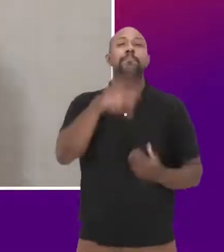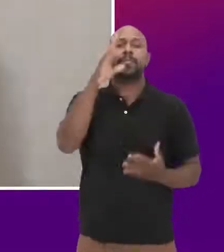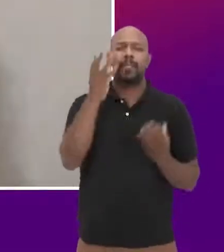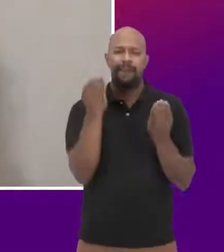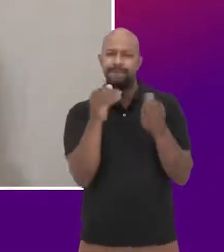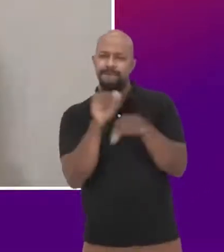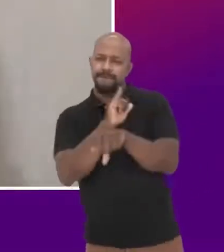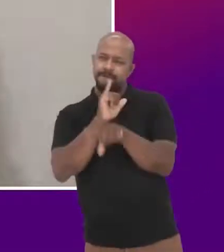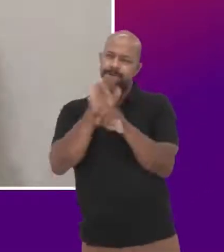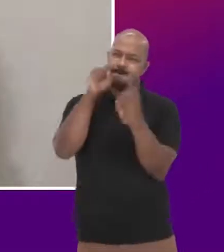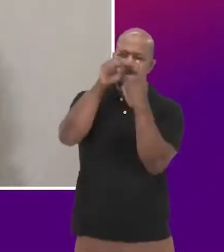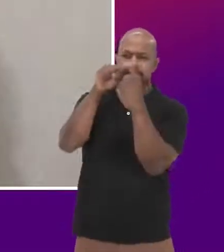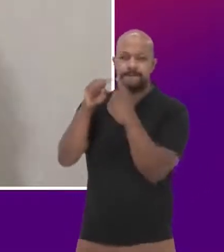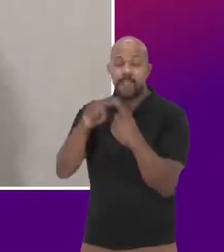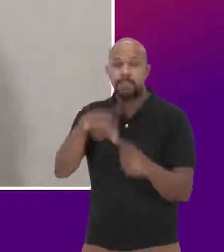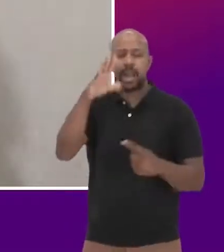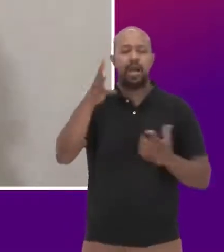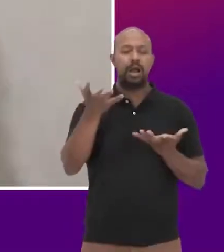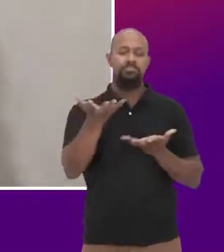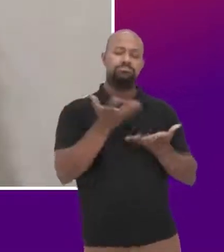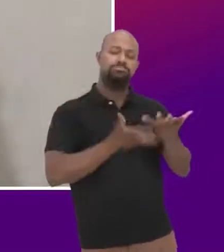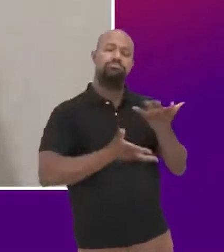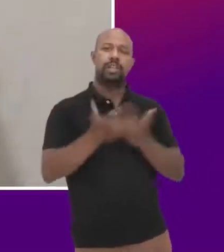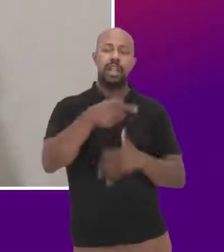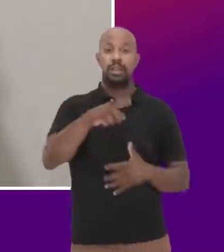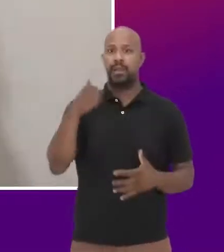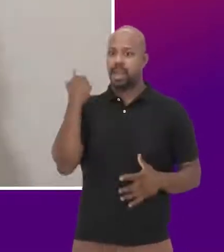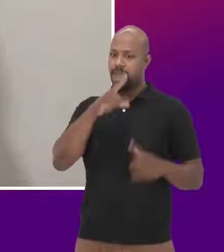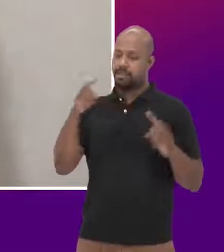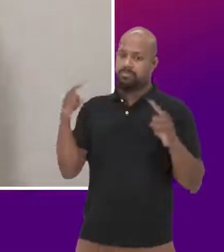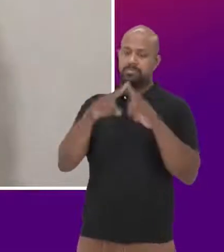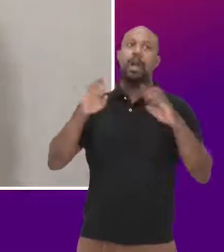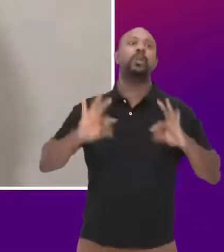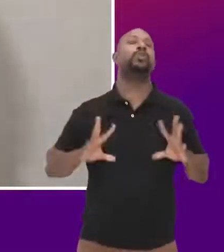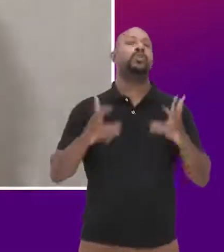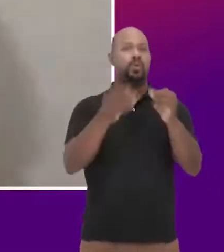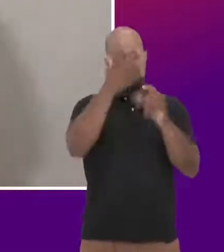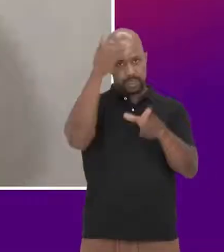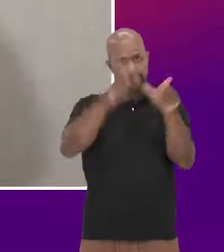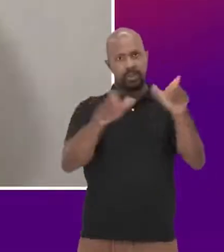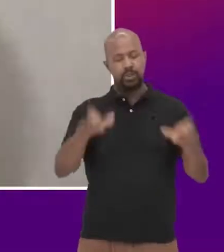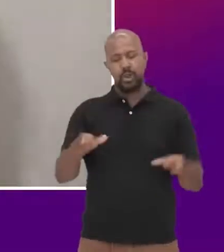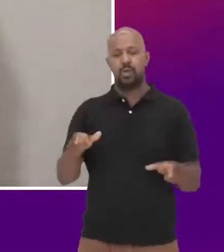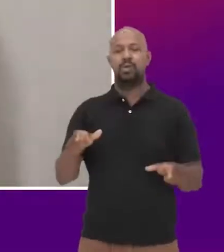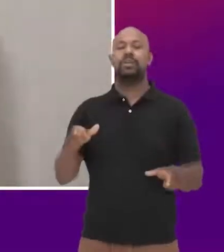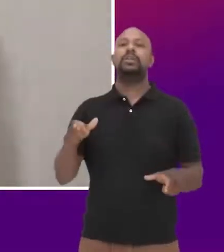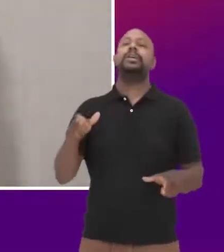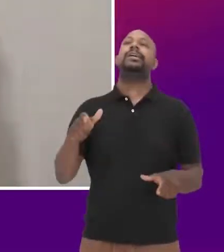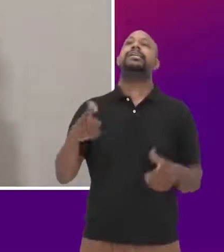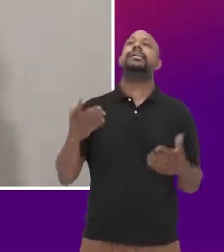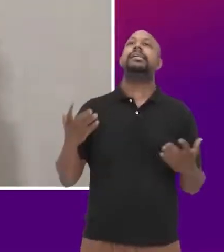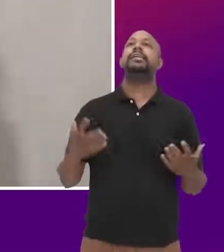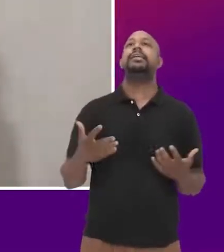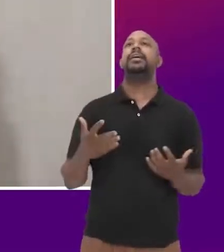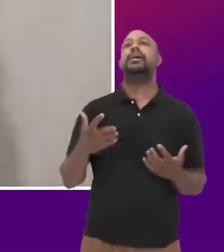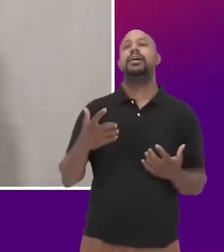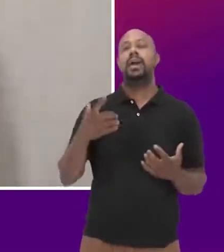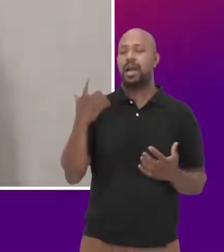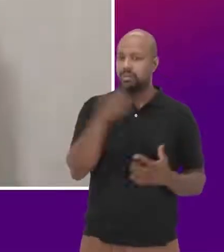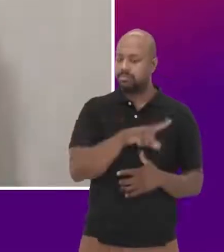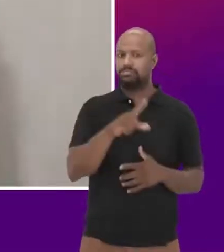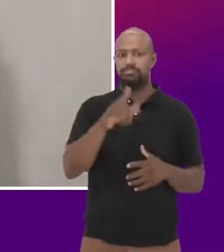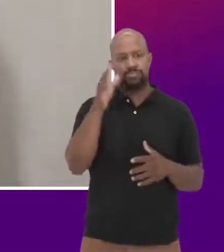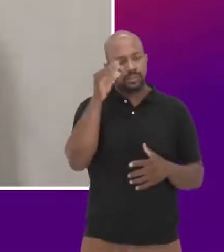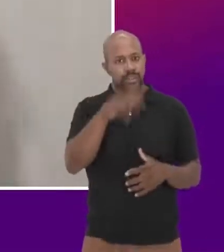melhor desenhada e melhor falada, para que cheguem a todas as pessoas com repertórios e